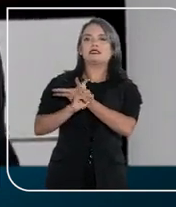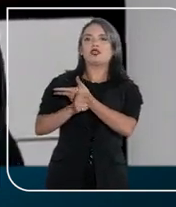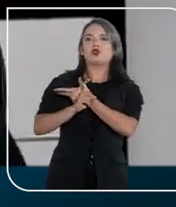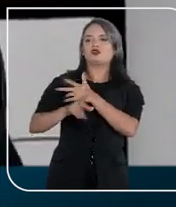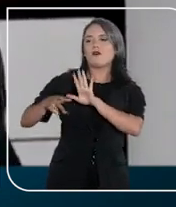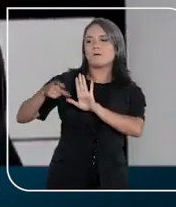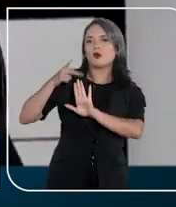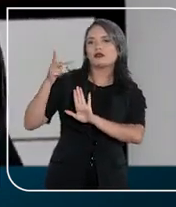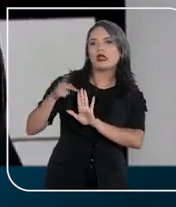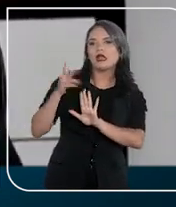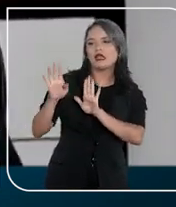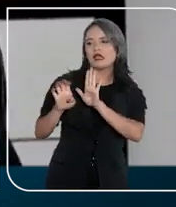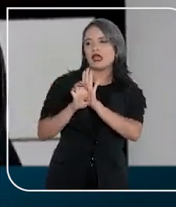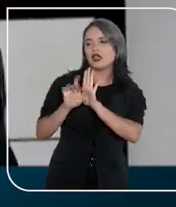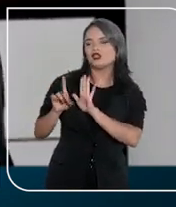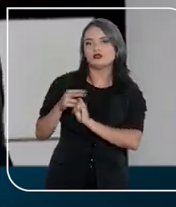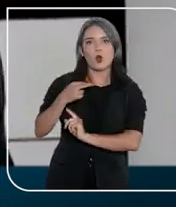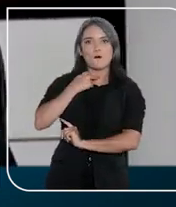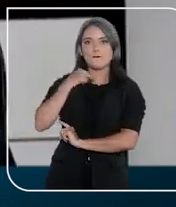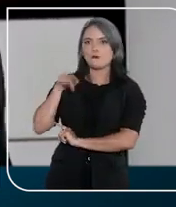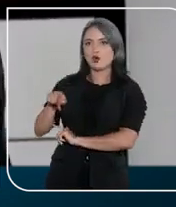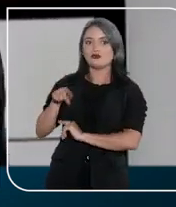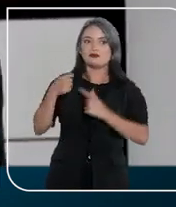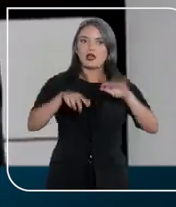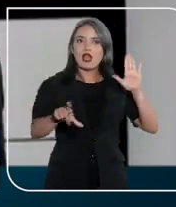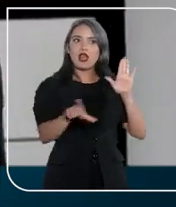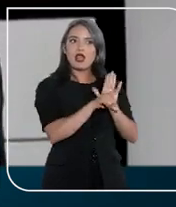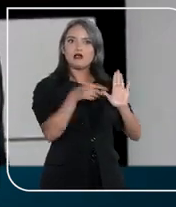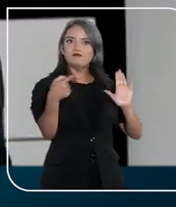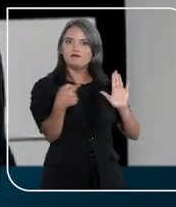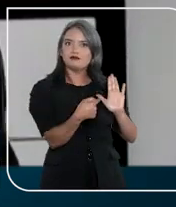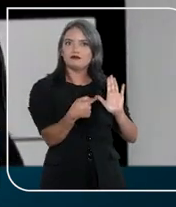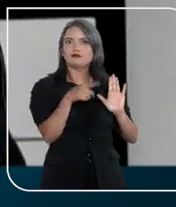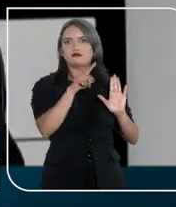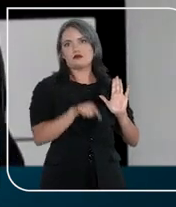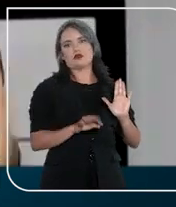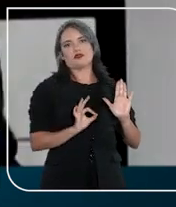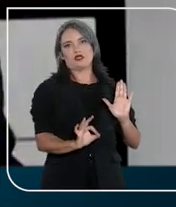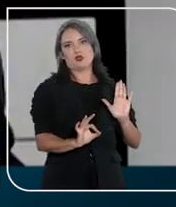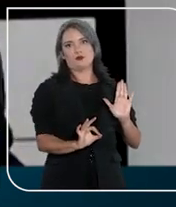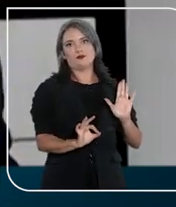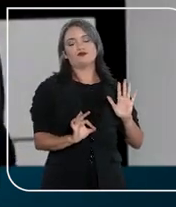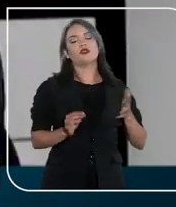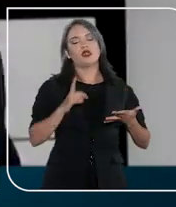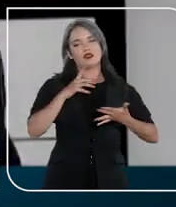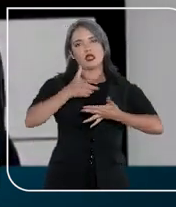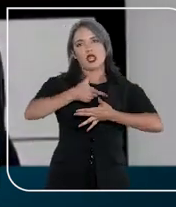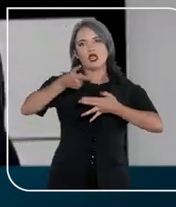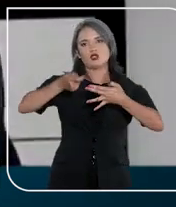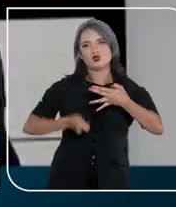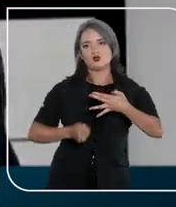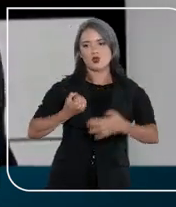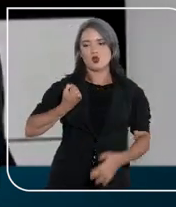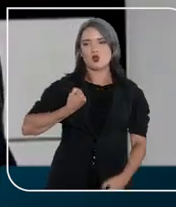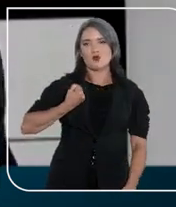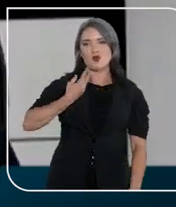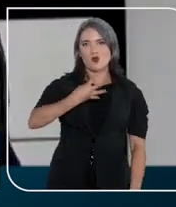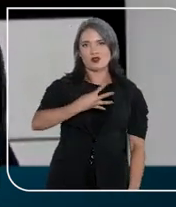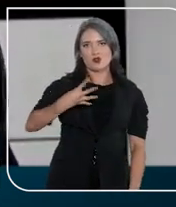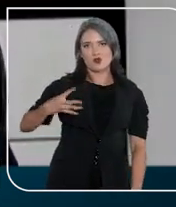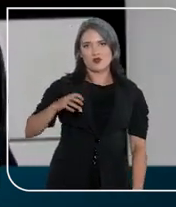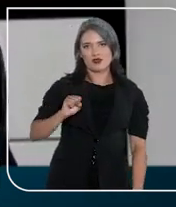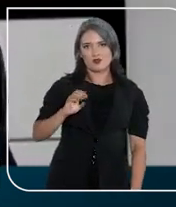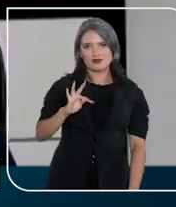concurso público. Lei. Lei vinda do Poder Legislativo. Isso na súmula vinculante 44. Então, o